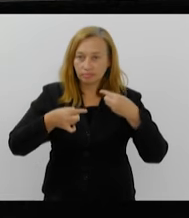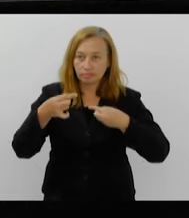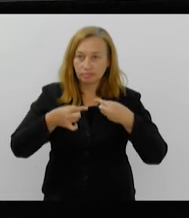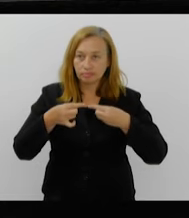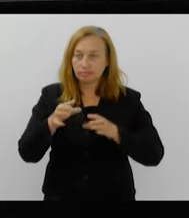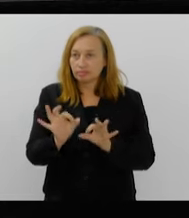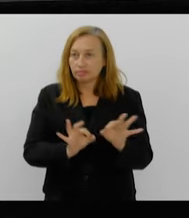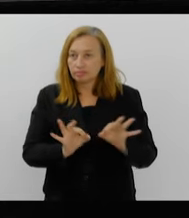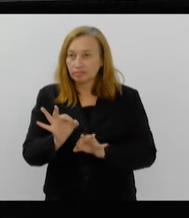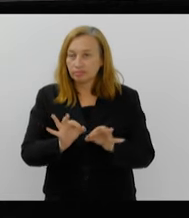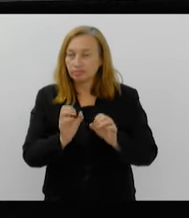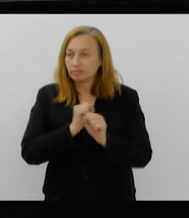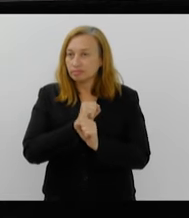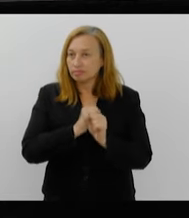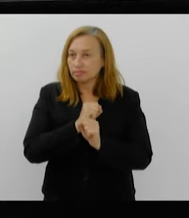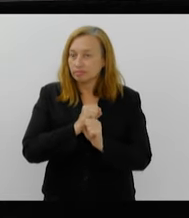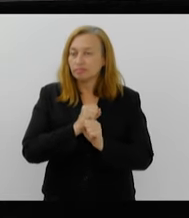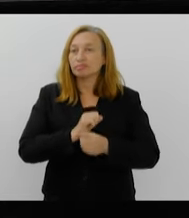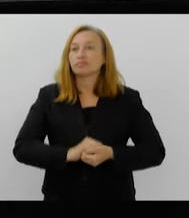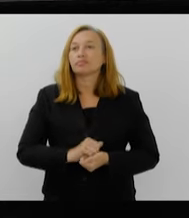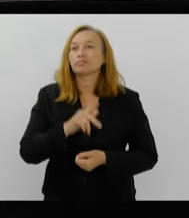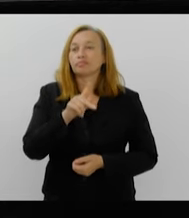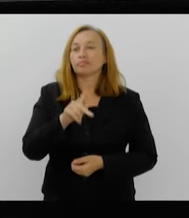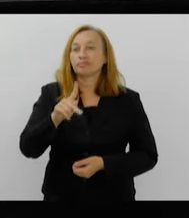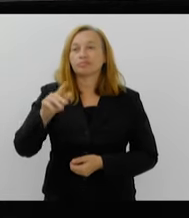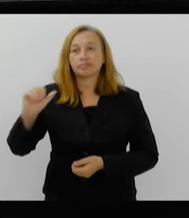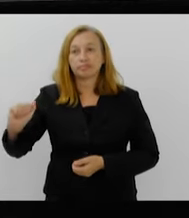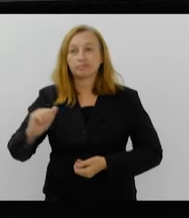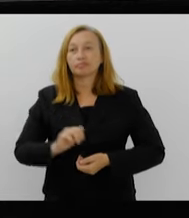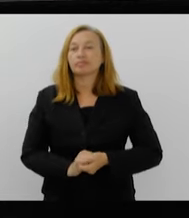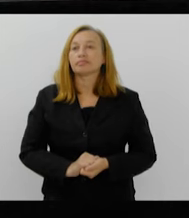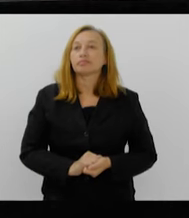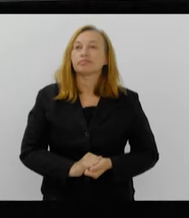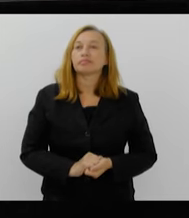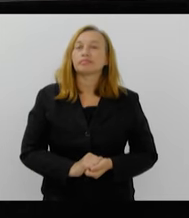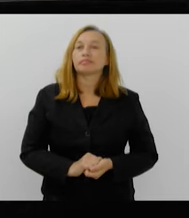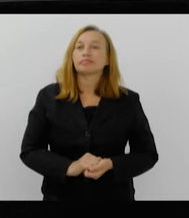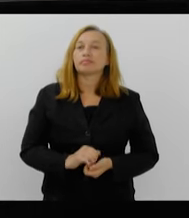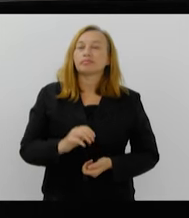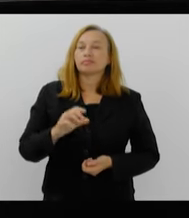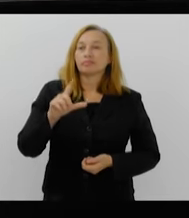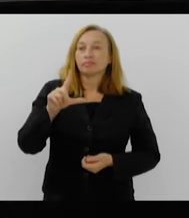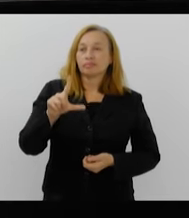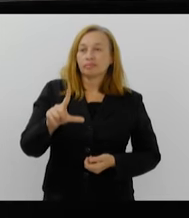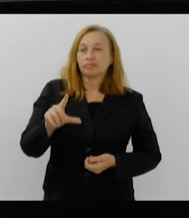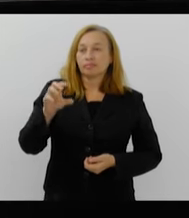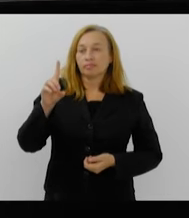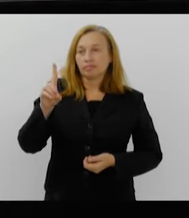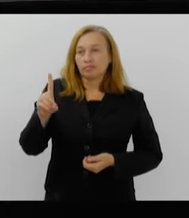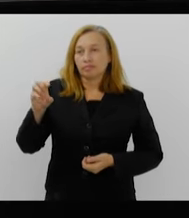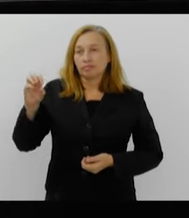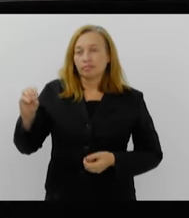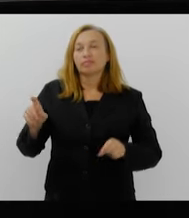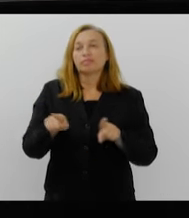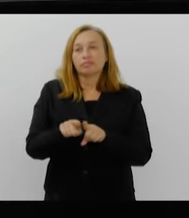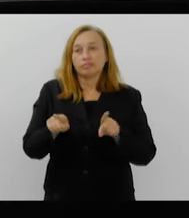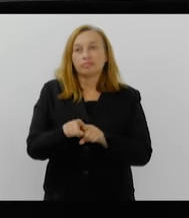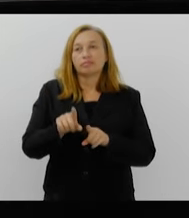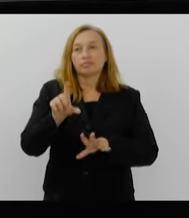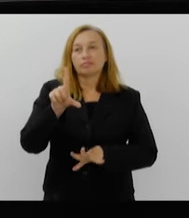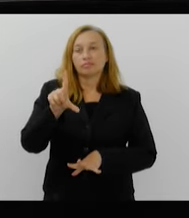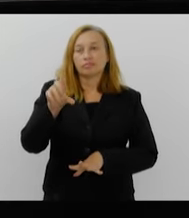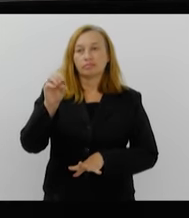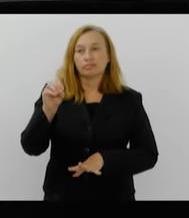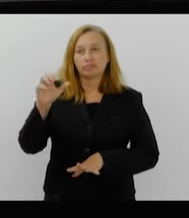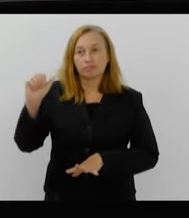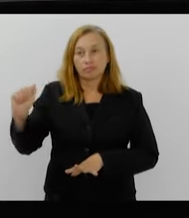plano plurianual, o PPA, a LDO e também a LOA.